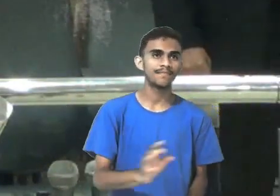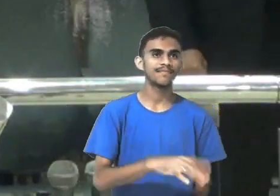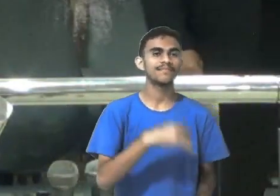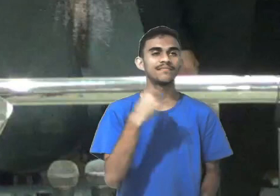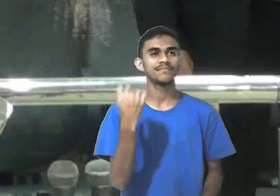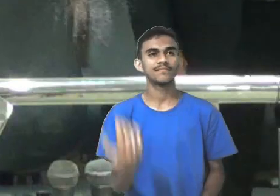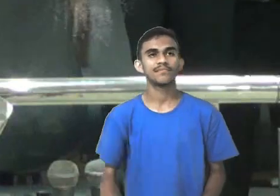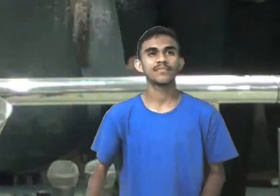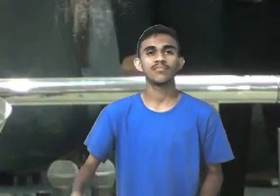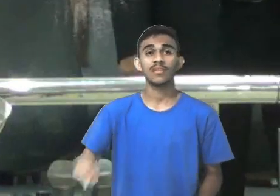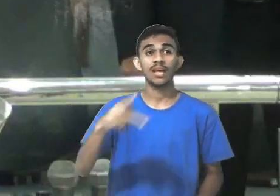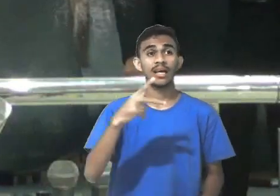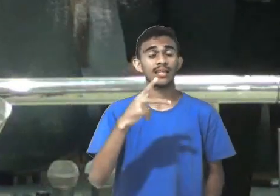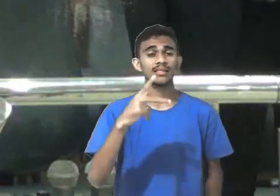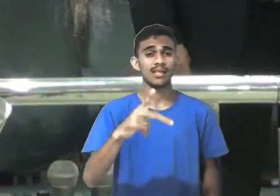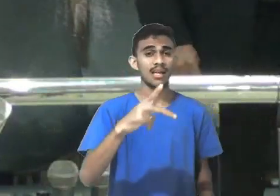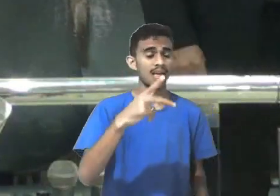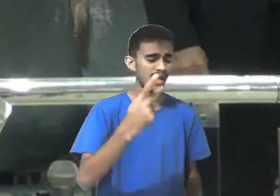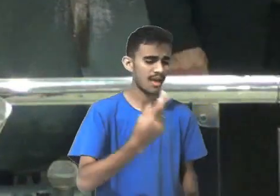expor.